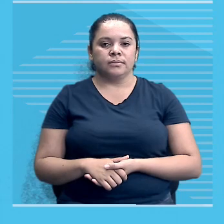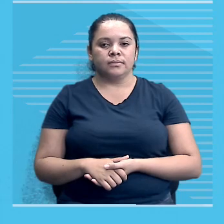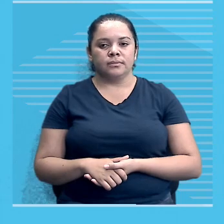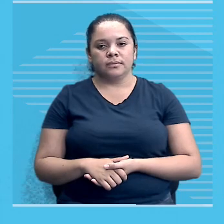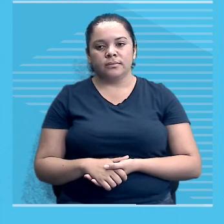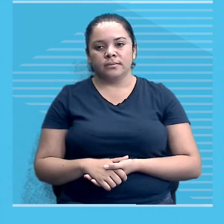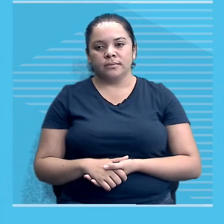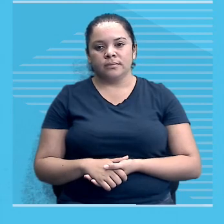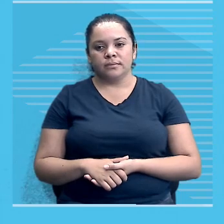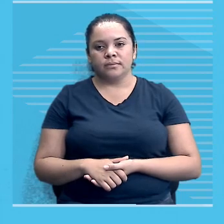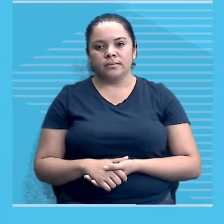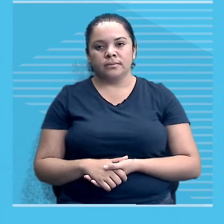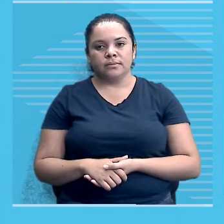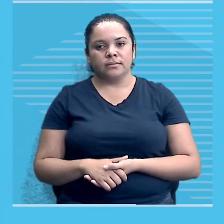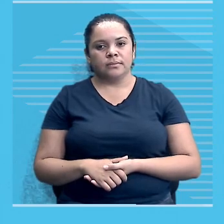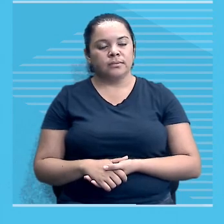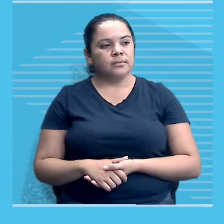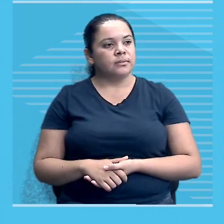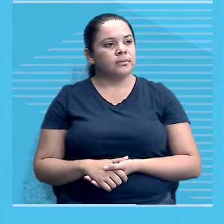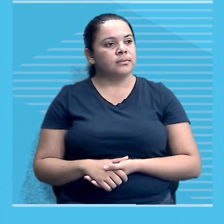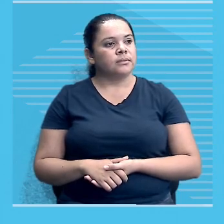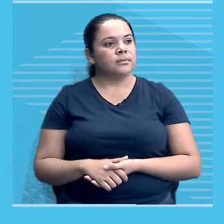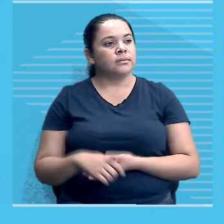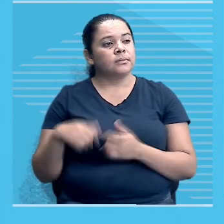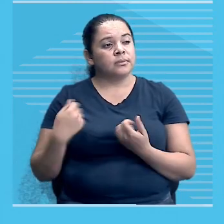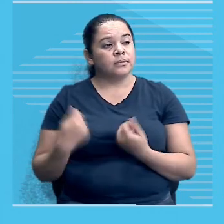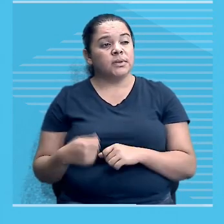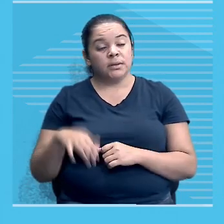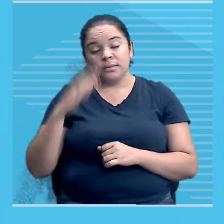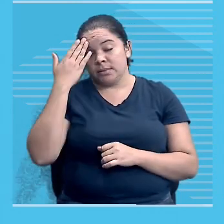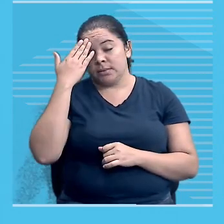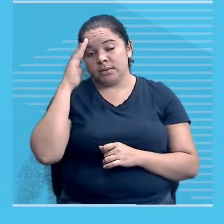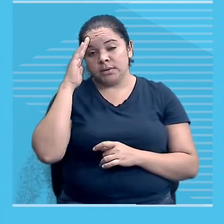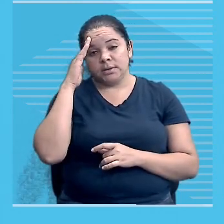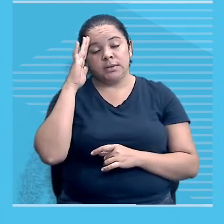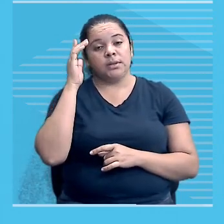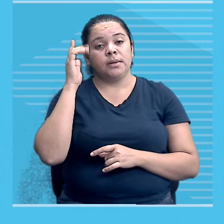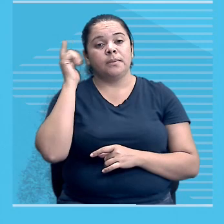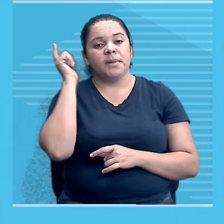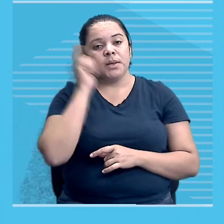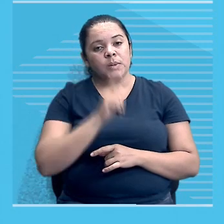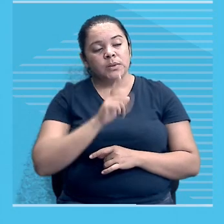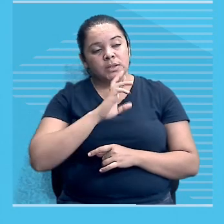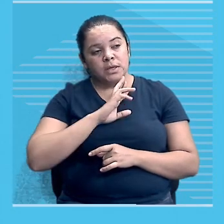e bora que a gente precisa entender isso daí Porque senão gente não responde essa questão